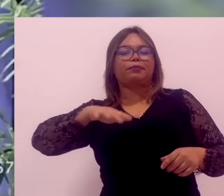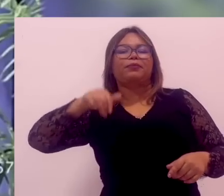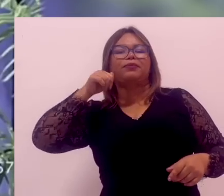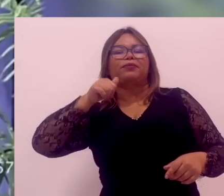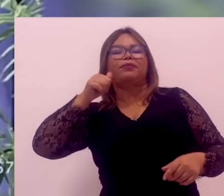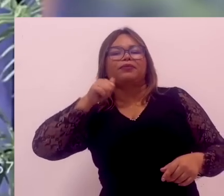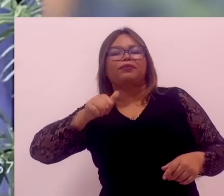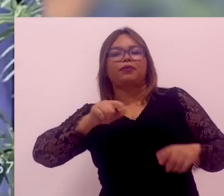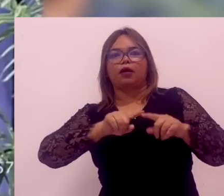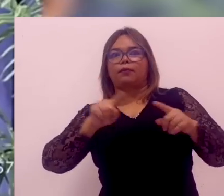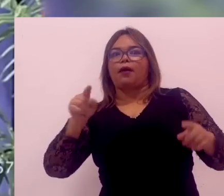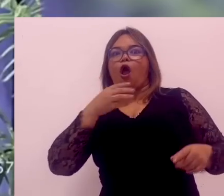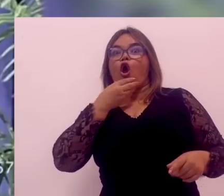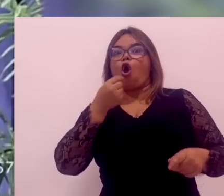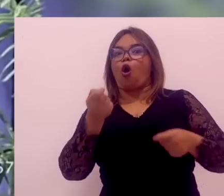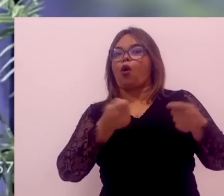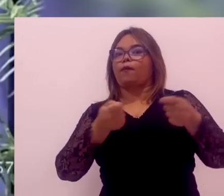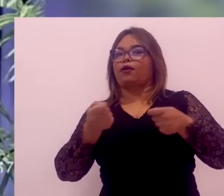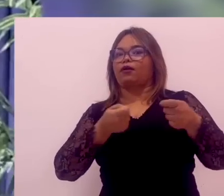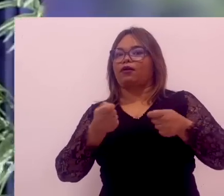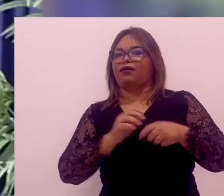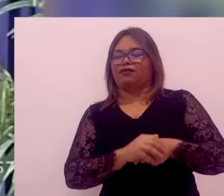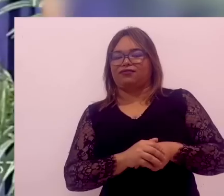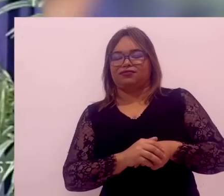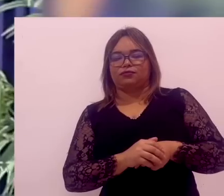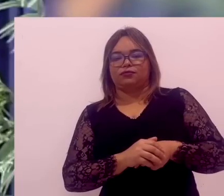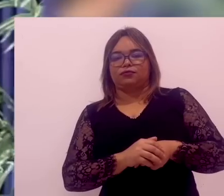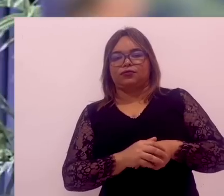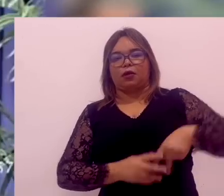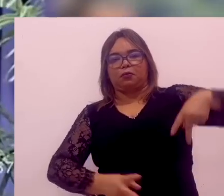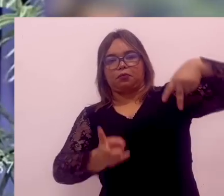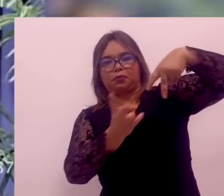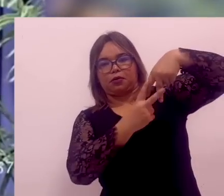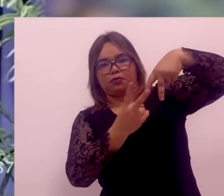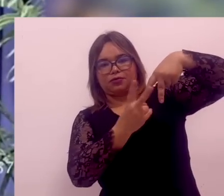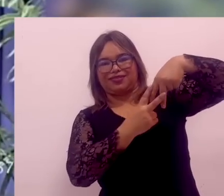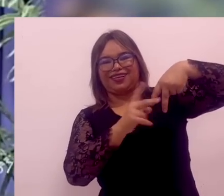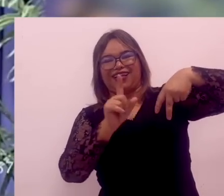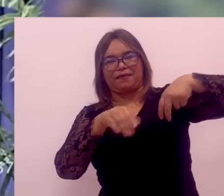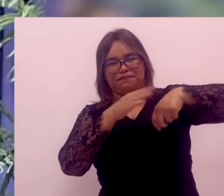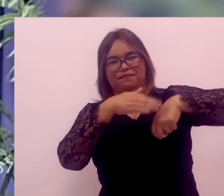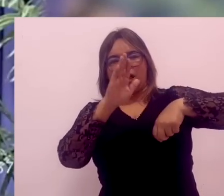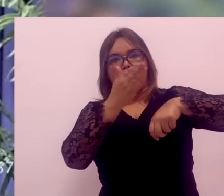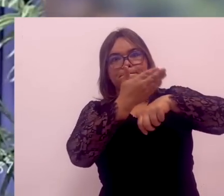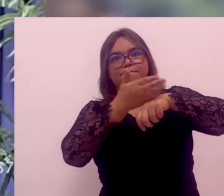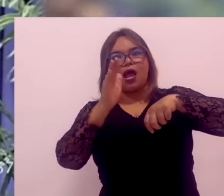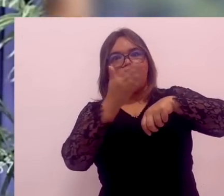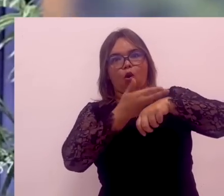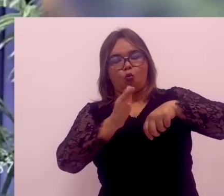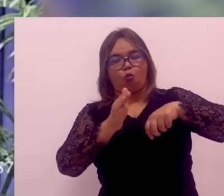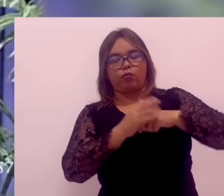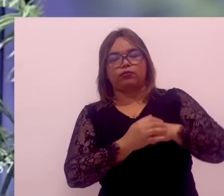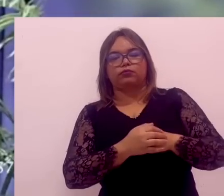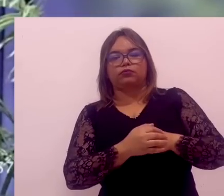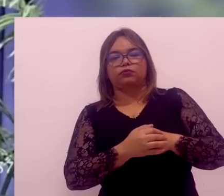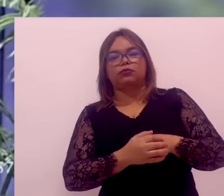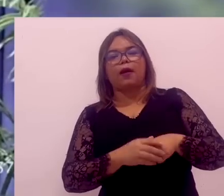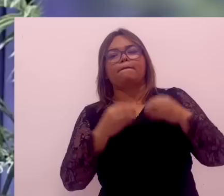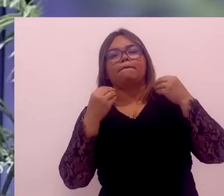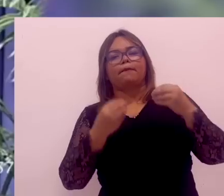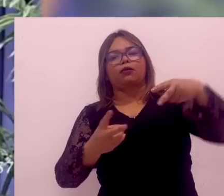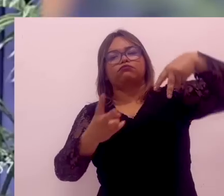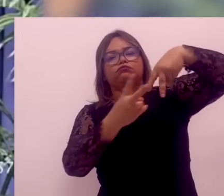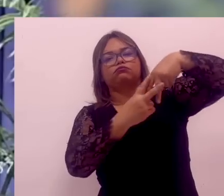uma irmandade branca, mas comaçonarias acomodam membros negros e mulheres. Então, para o